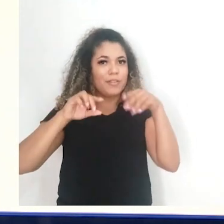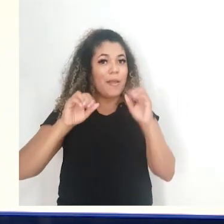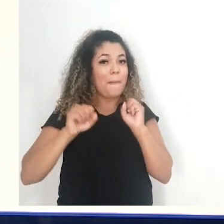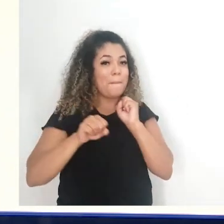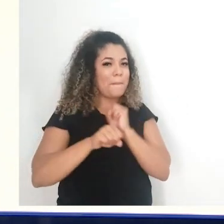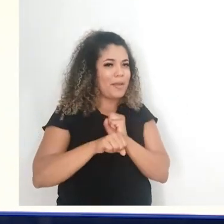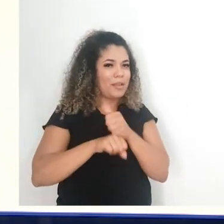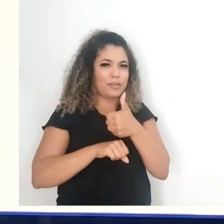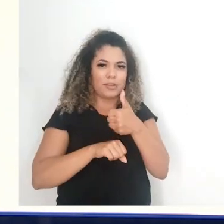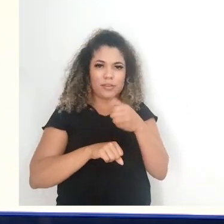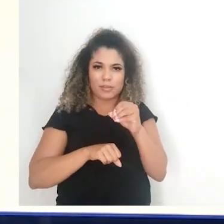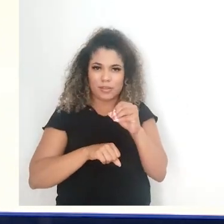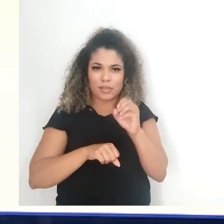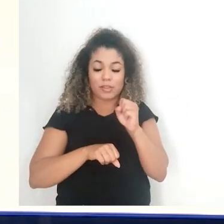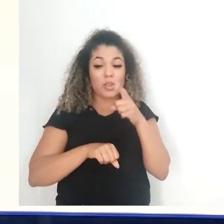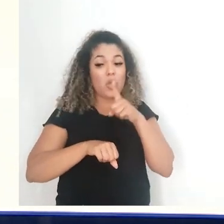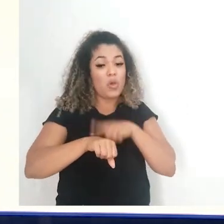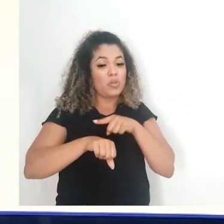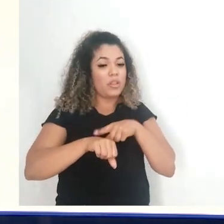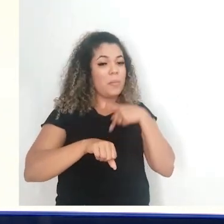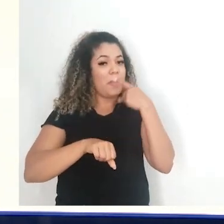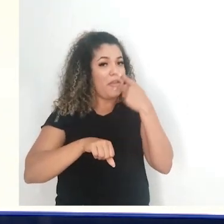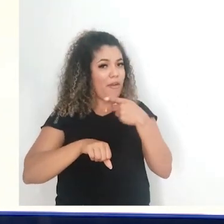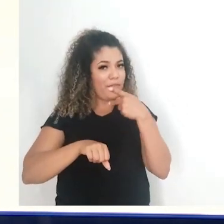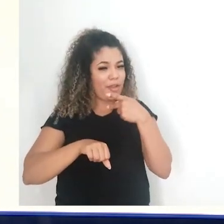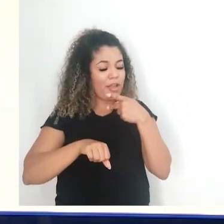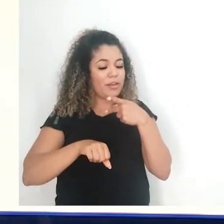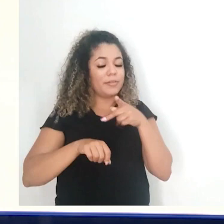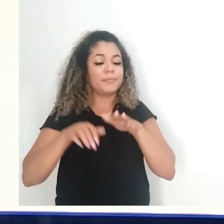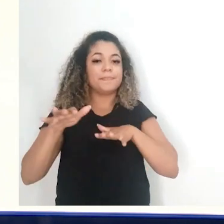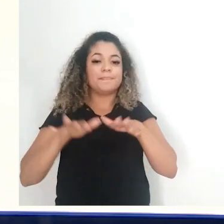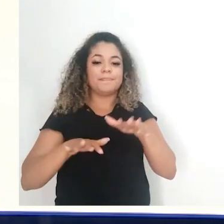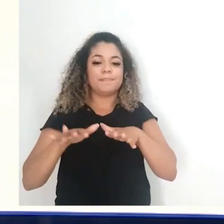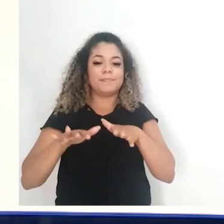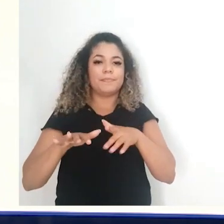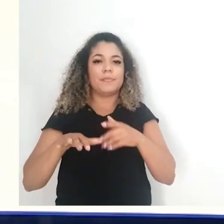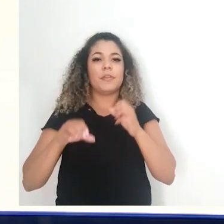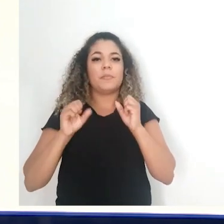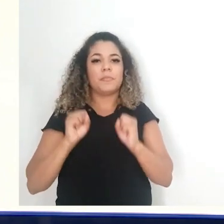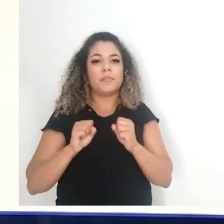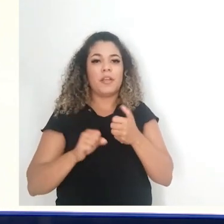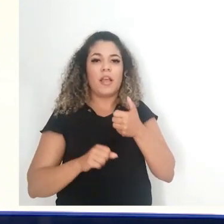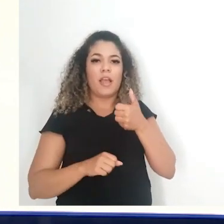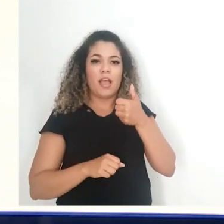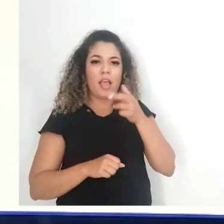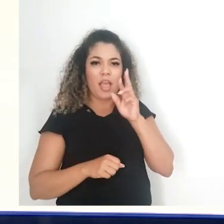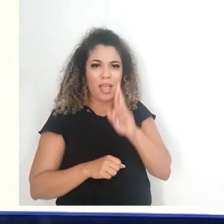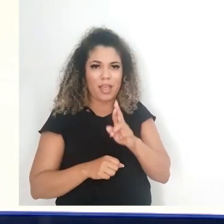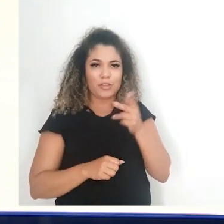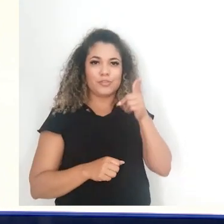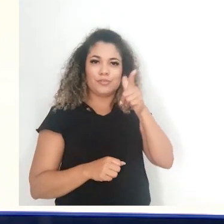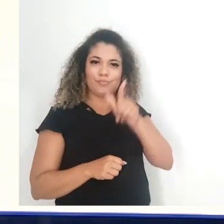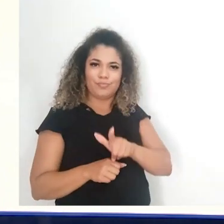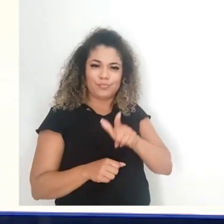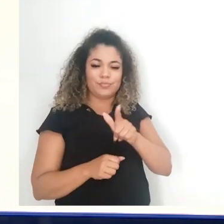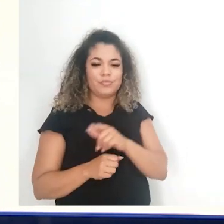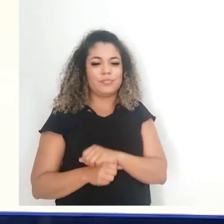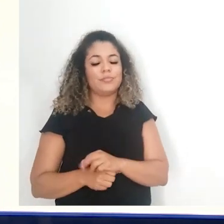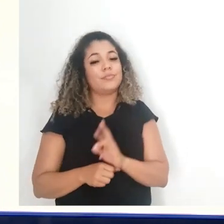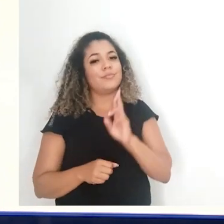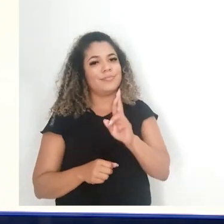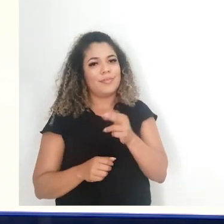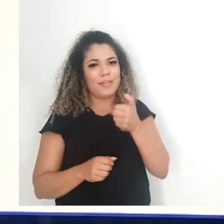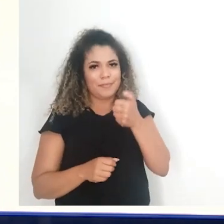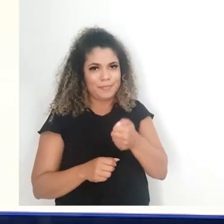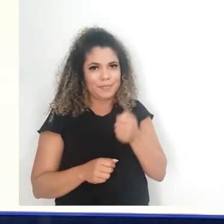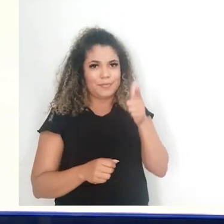aí, parando os 10 segundos, que foi o tempo que eu coloquei para ele se movimentar, eu posso apertar rodar novamente, que